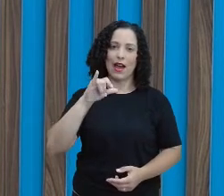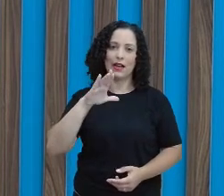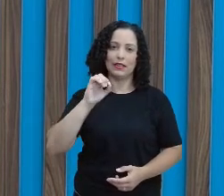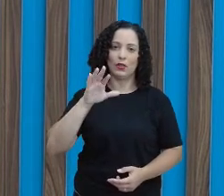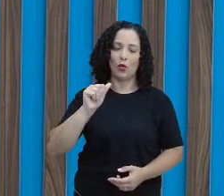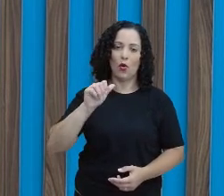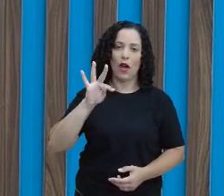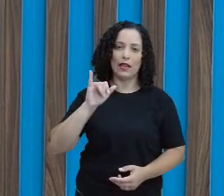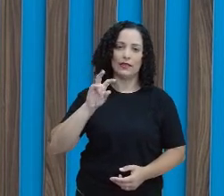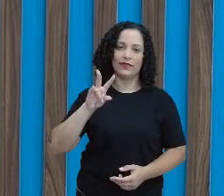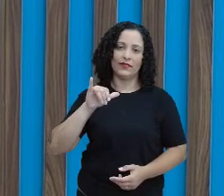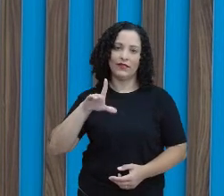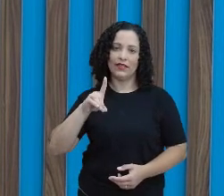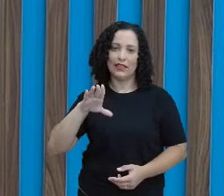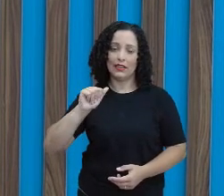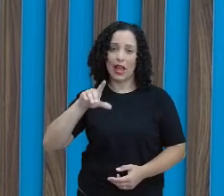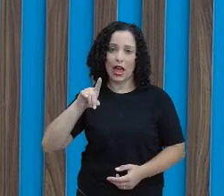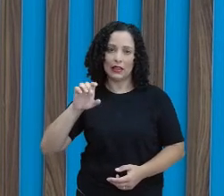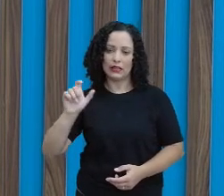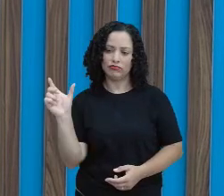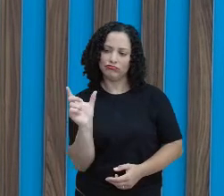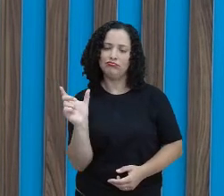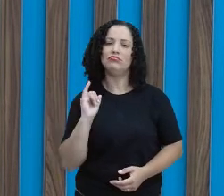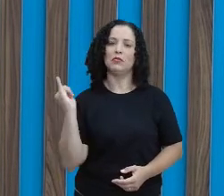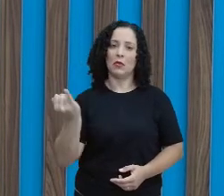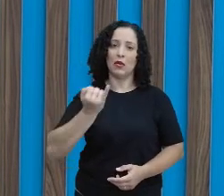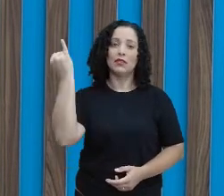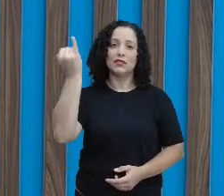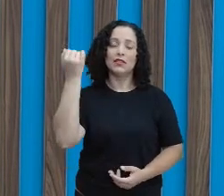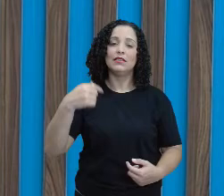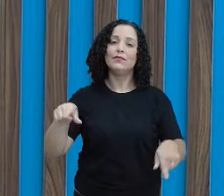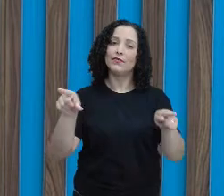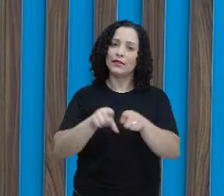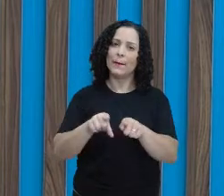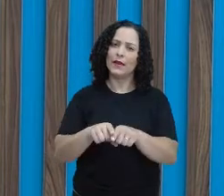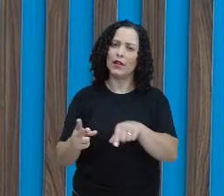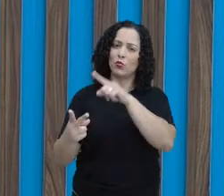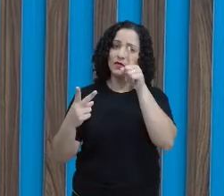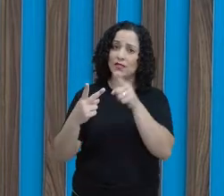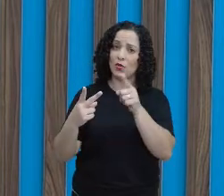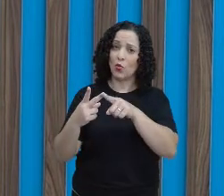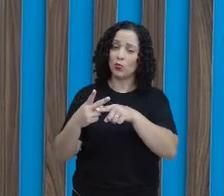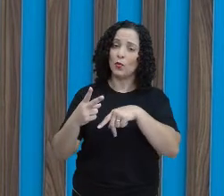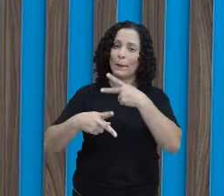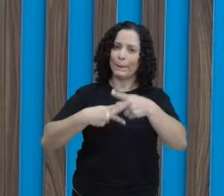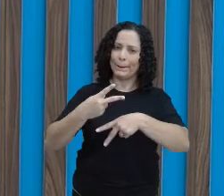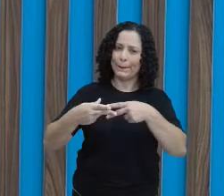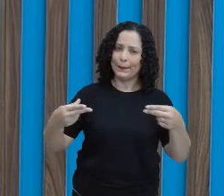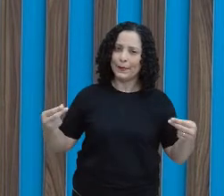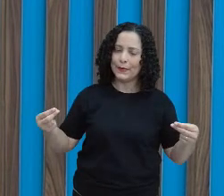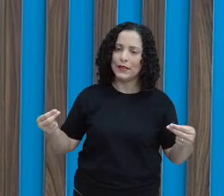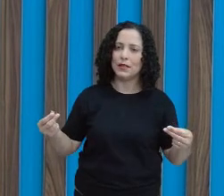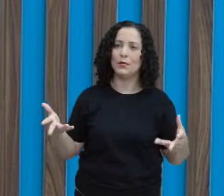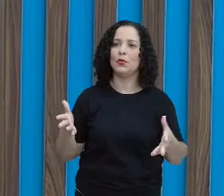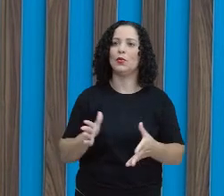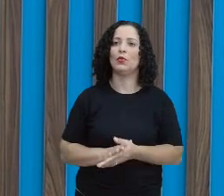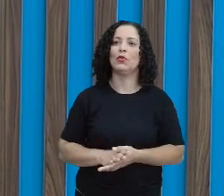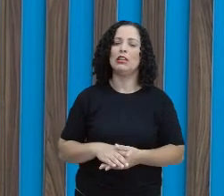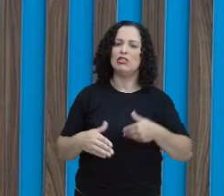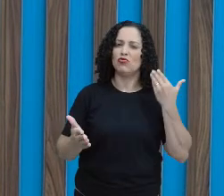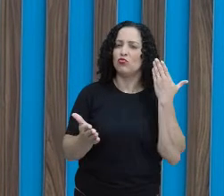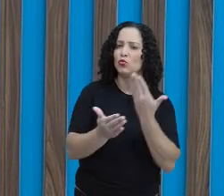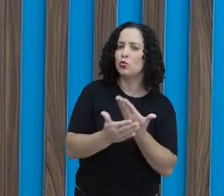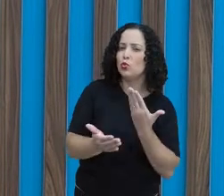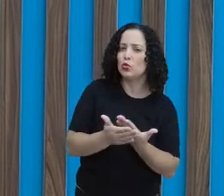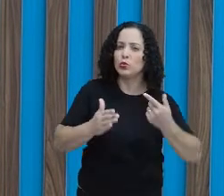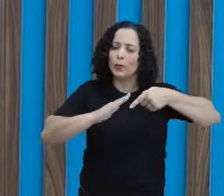alguns benefícios desse elemento. Já a questão aí do segundo prêmio, né, onde ela aprofunda o estudo em relação